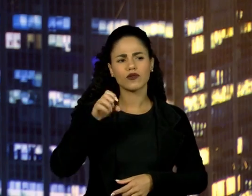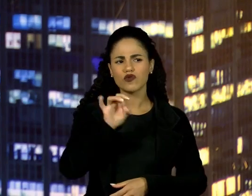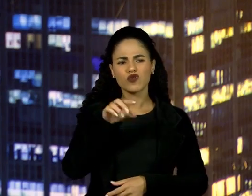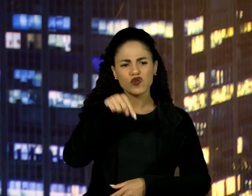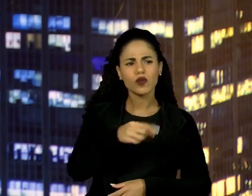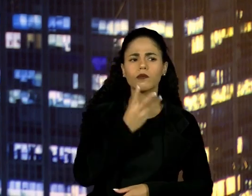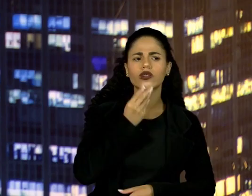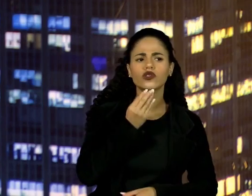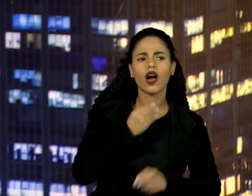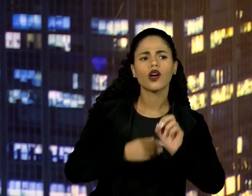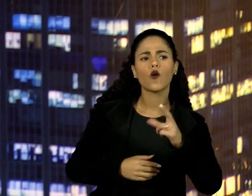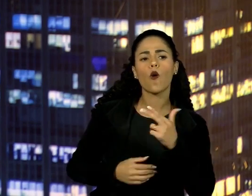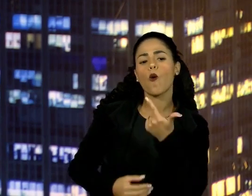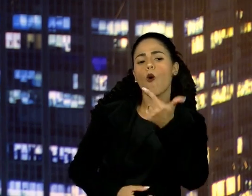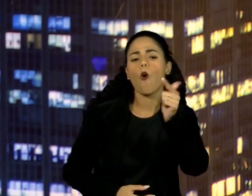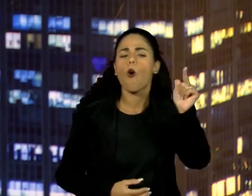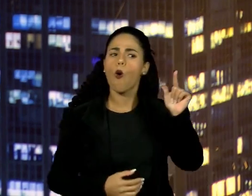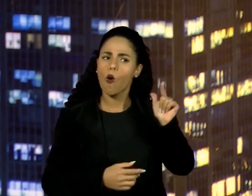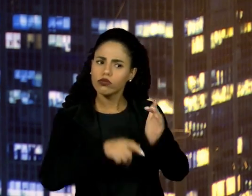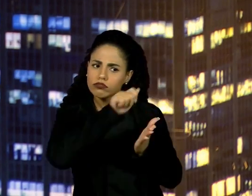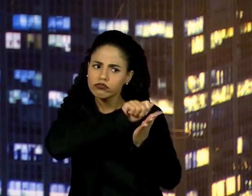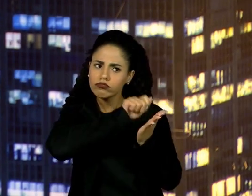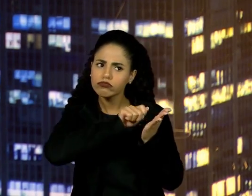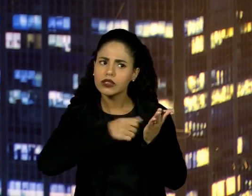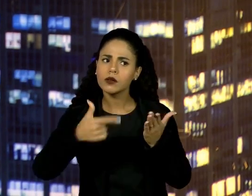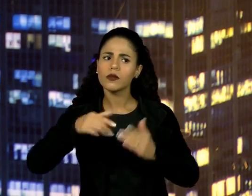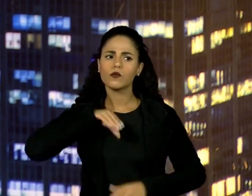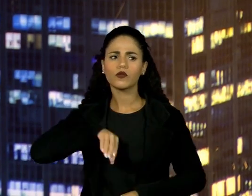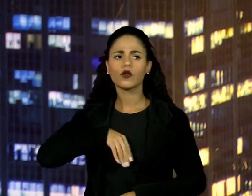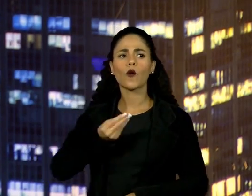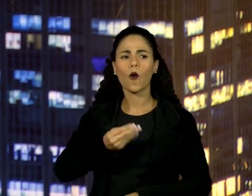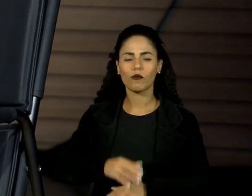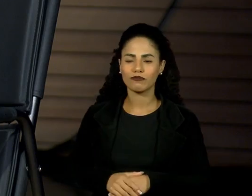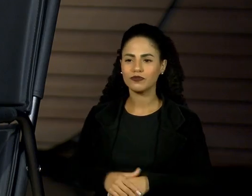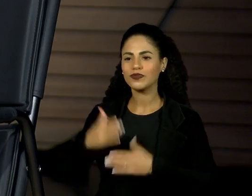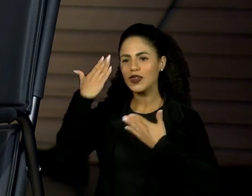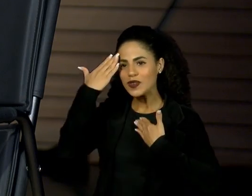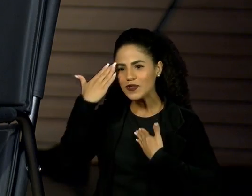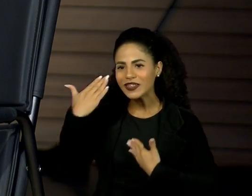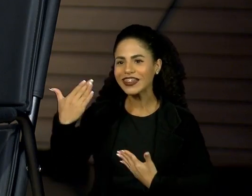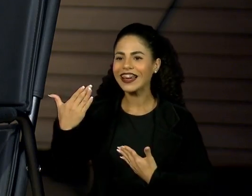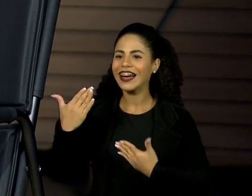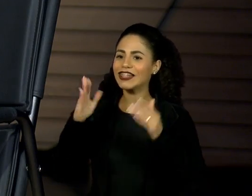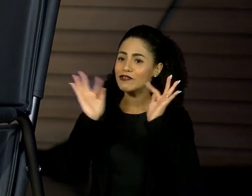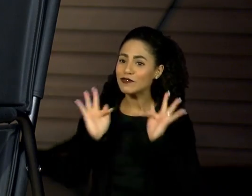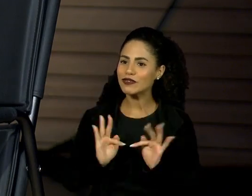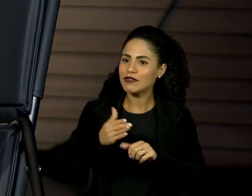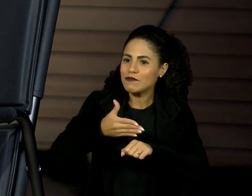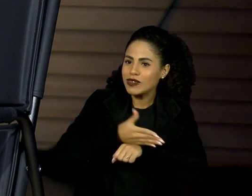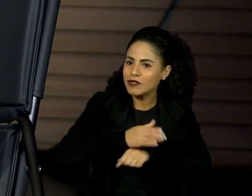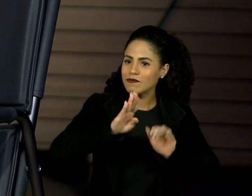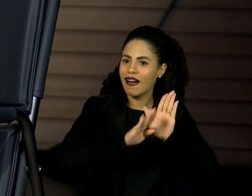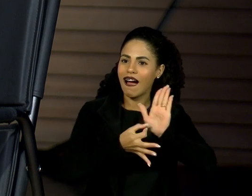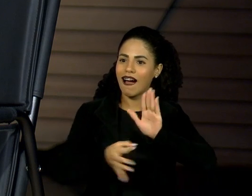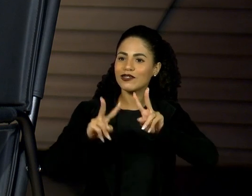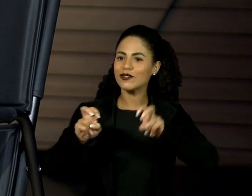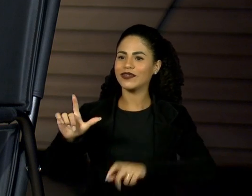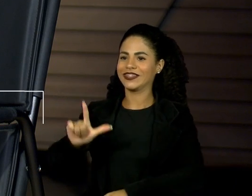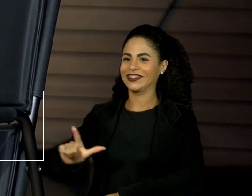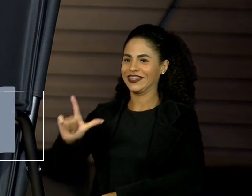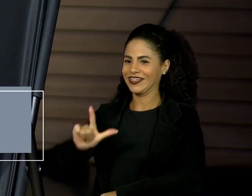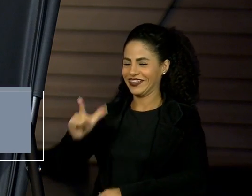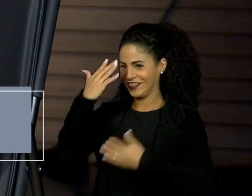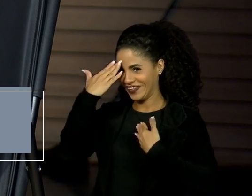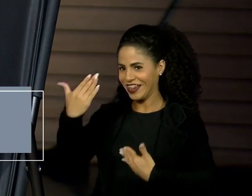o Machado ou com outros autores da língua portuguesa? Muito obrigada, estou muito contente por estar aqui falando de literatura.